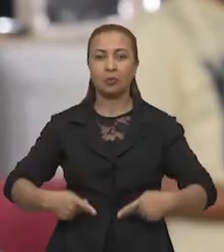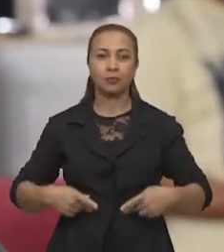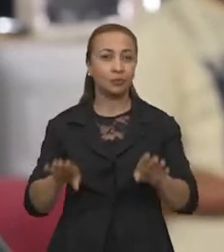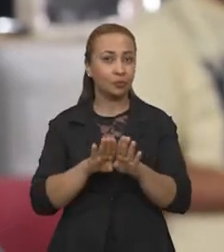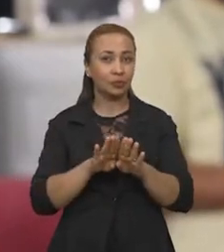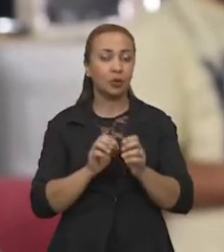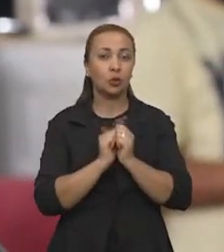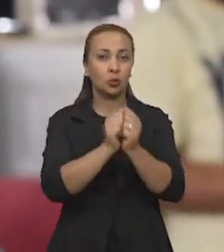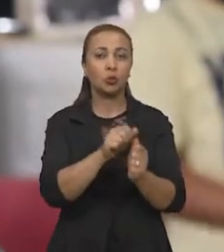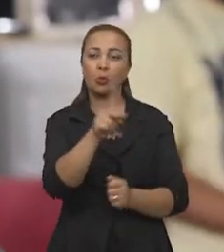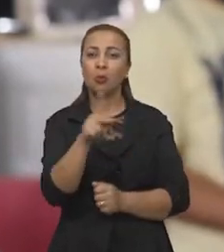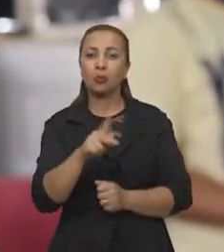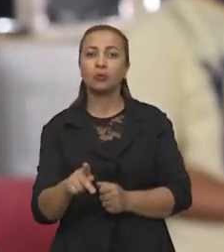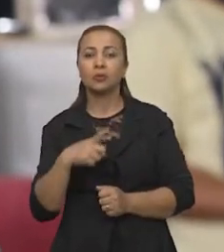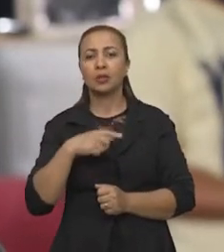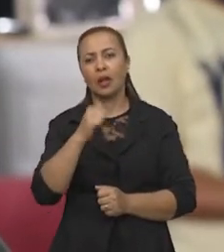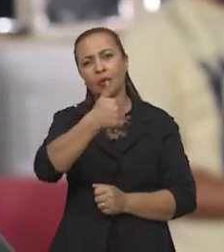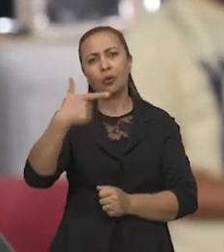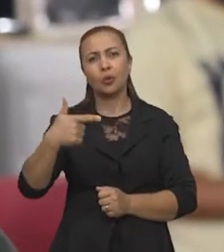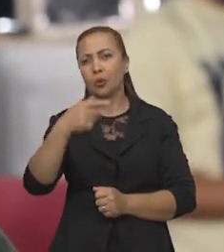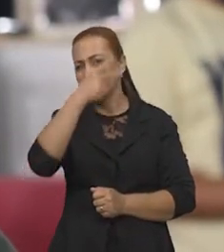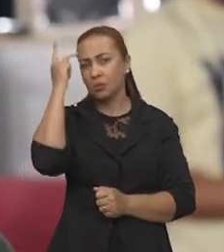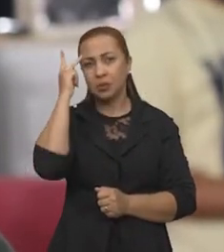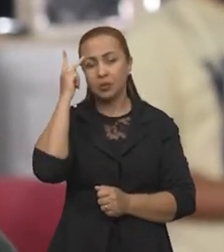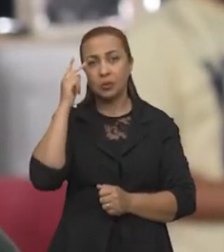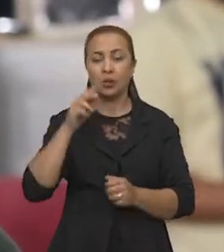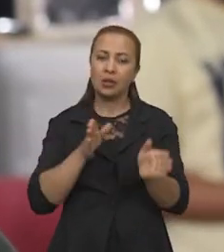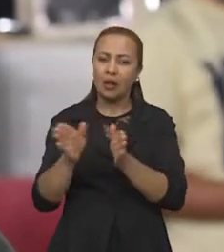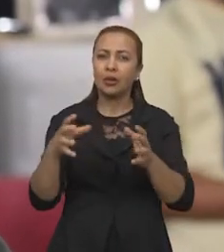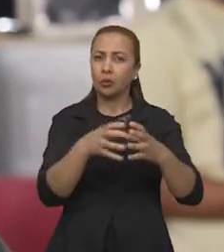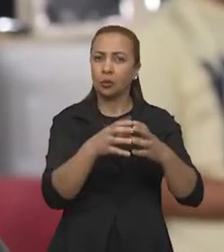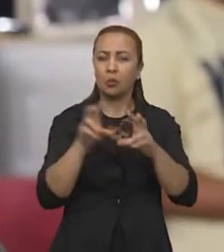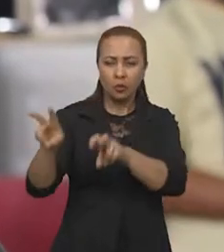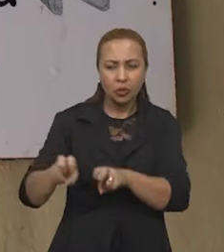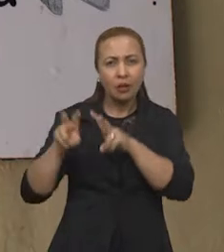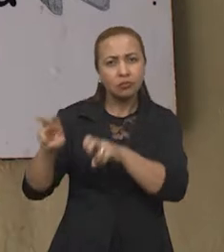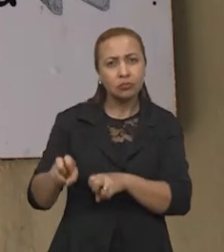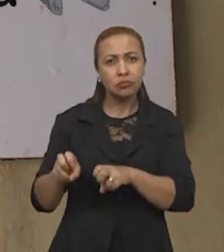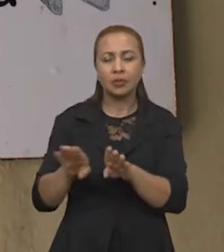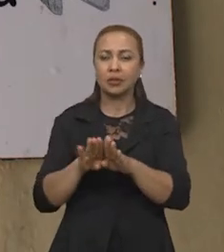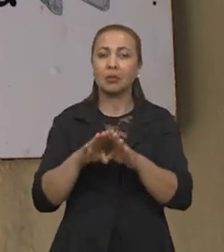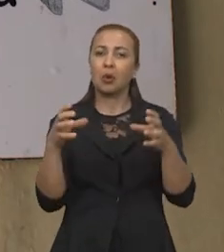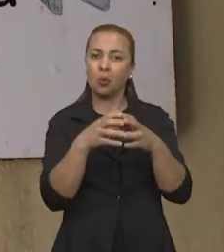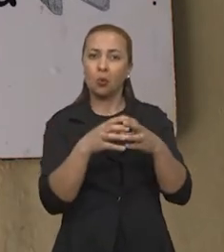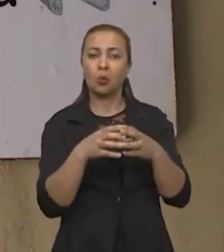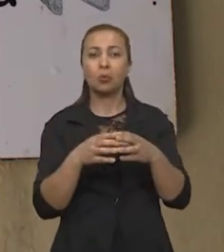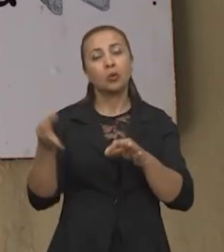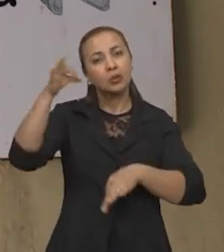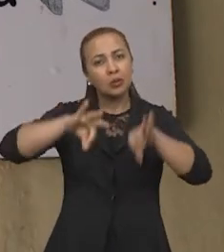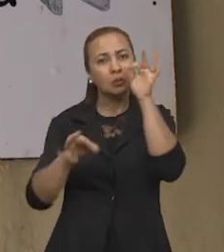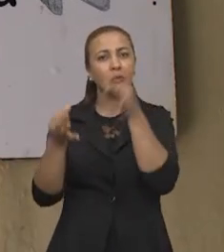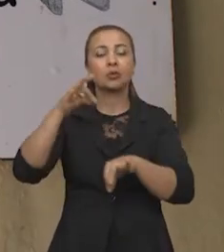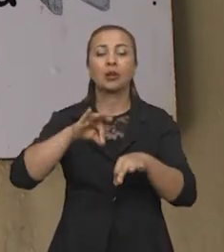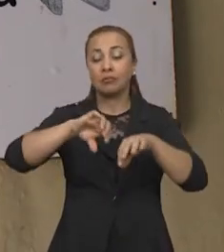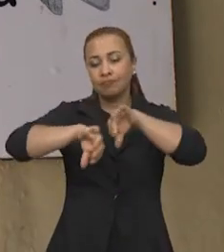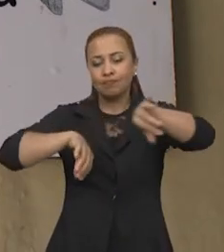do professor Juvandi, o grupo conta com 12 pesquisadores, entre a equipe de escavação e a parte que atua dentro do Laboratório